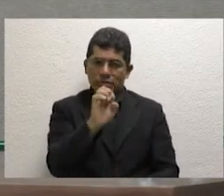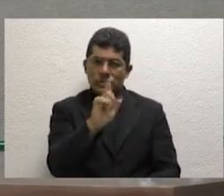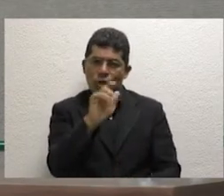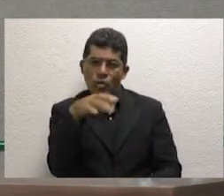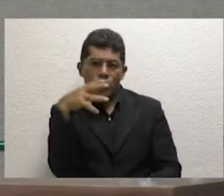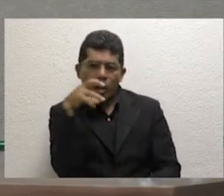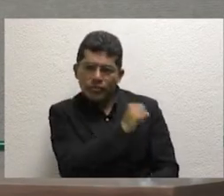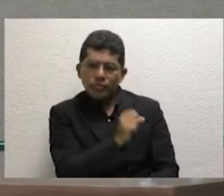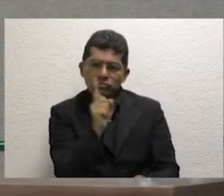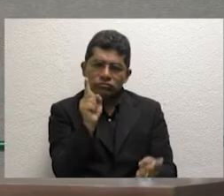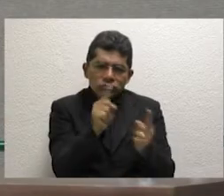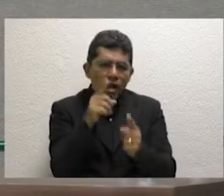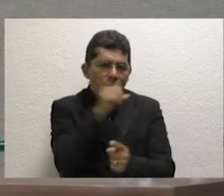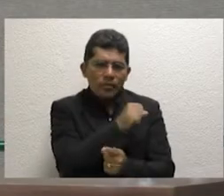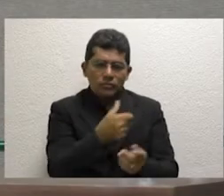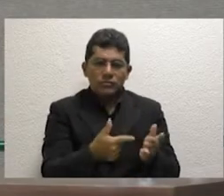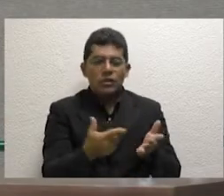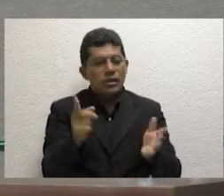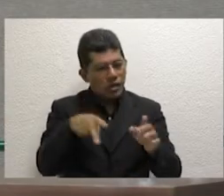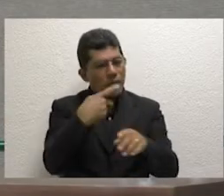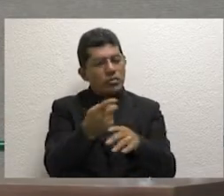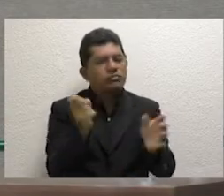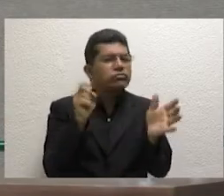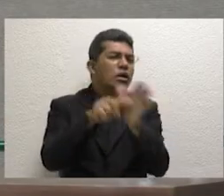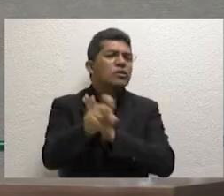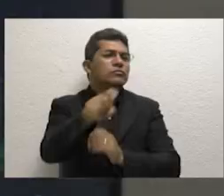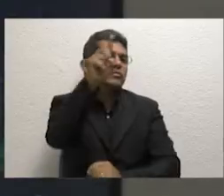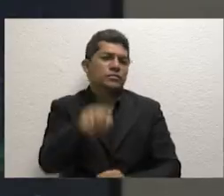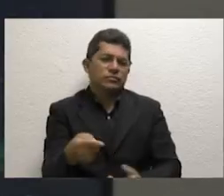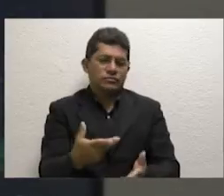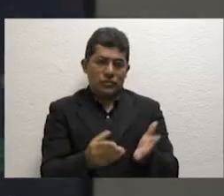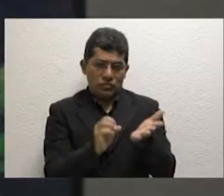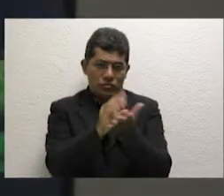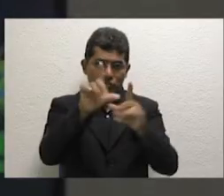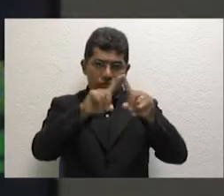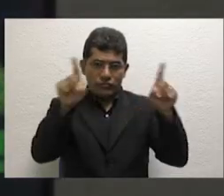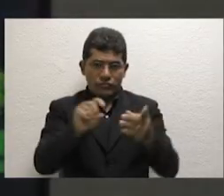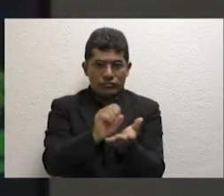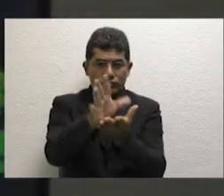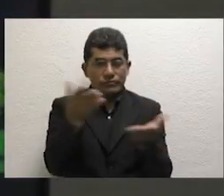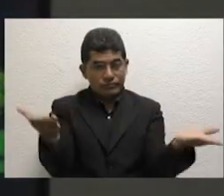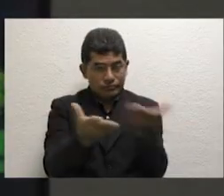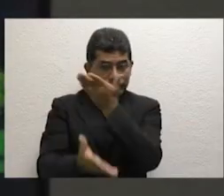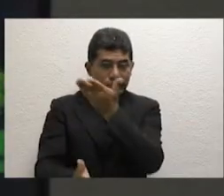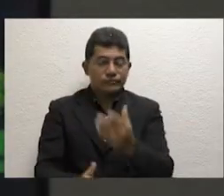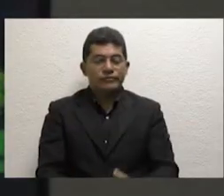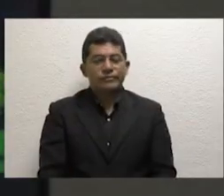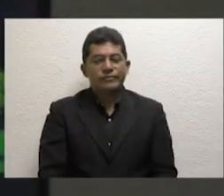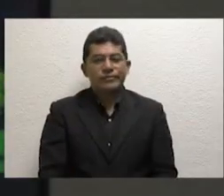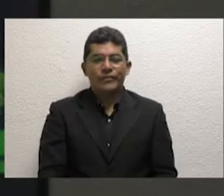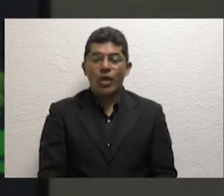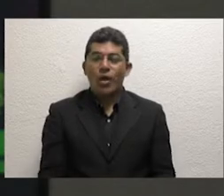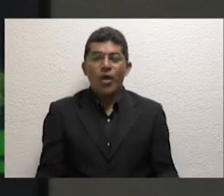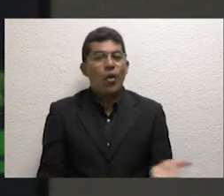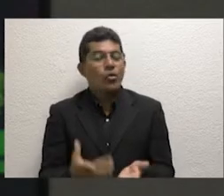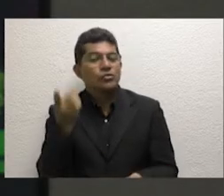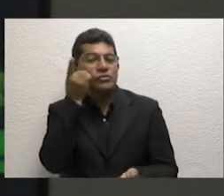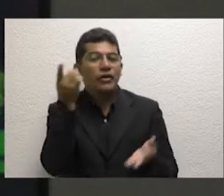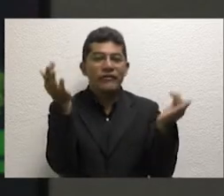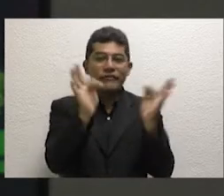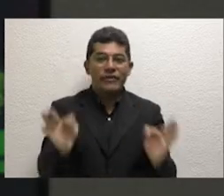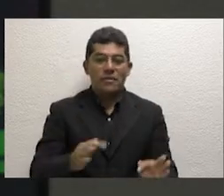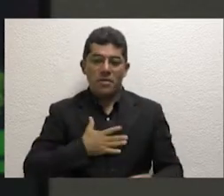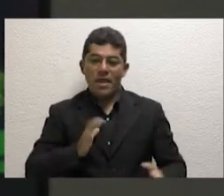que posso passar o vídeo e depois eu vou contextualizar. Por favor. Hoje é um dia muito feliz para mim e também para a minha